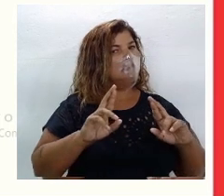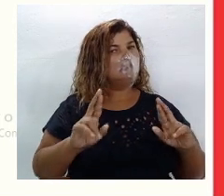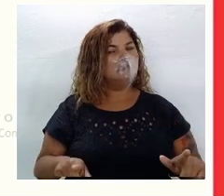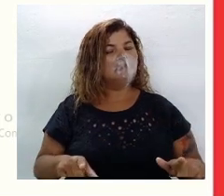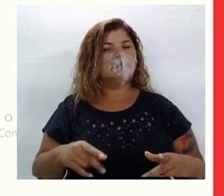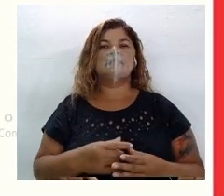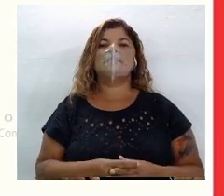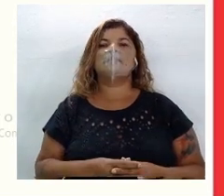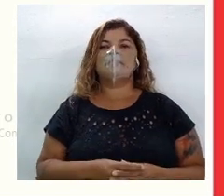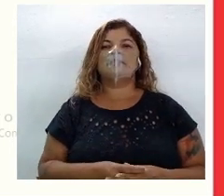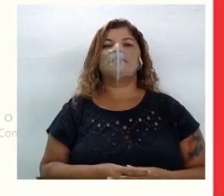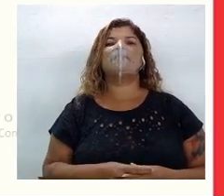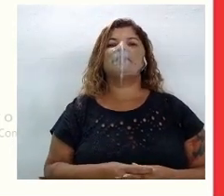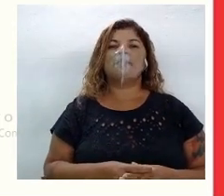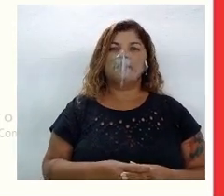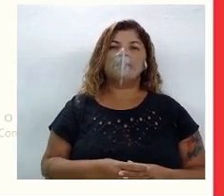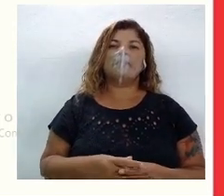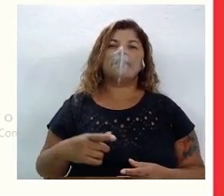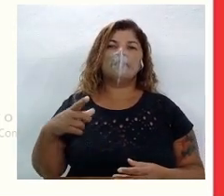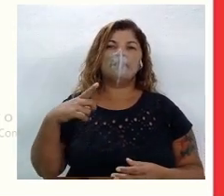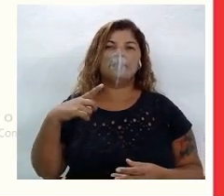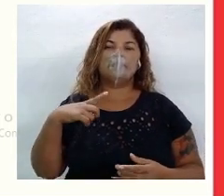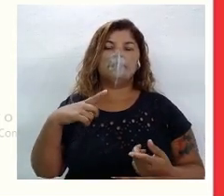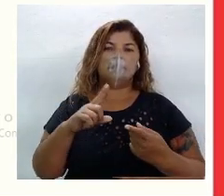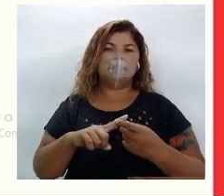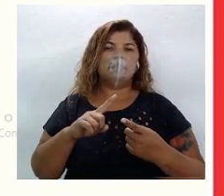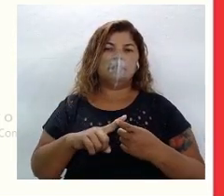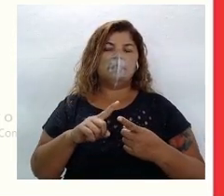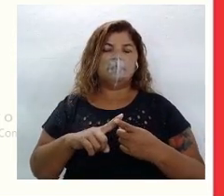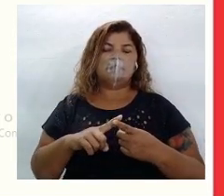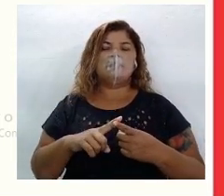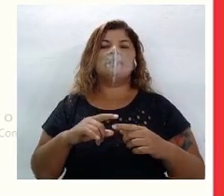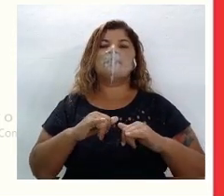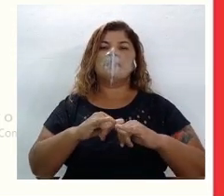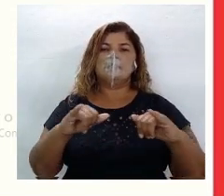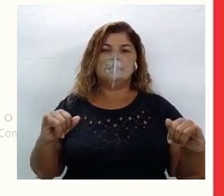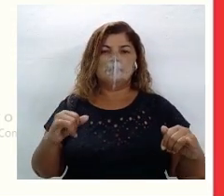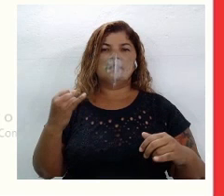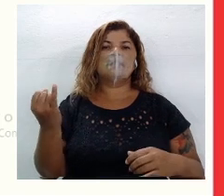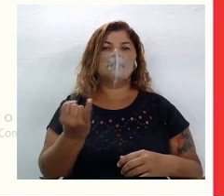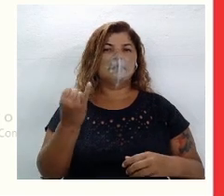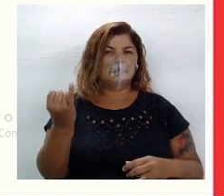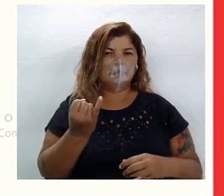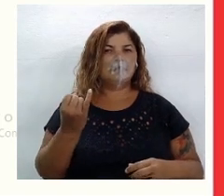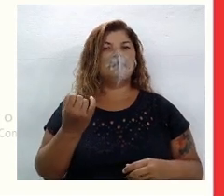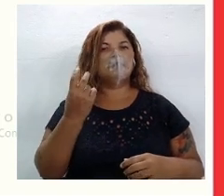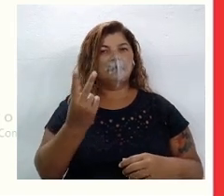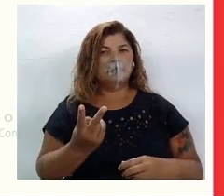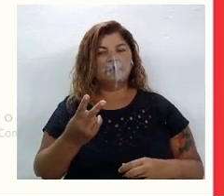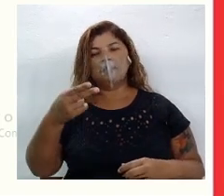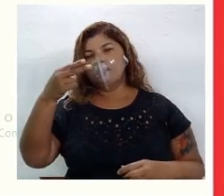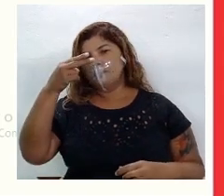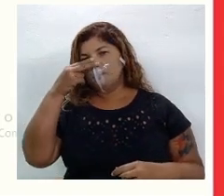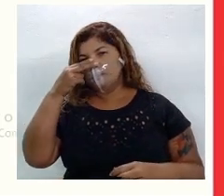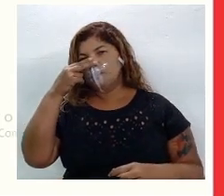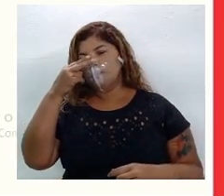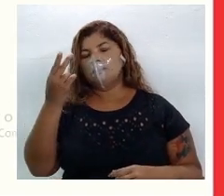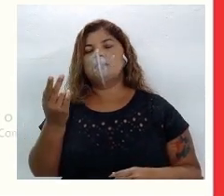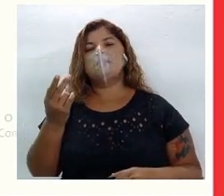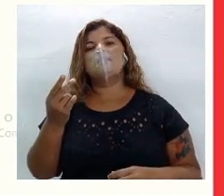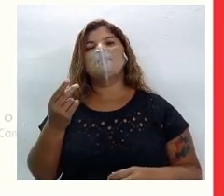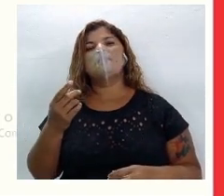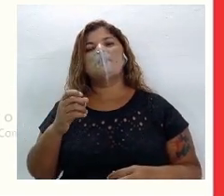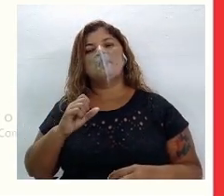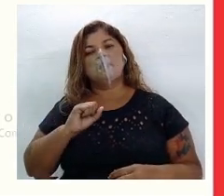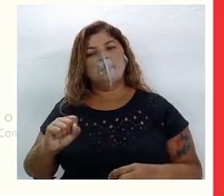escutem só, na tela temos ainda duas grandes informações. Os protestantes evangélicos defendem